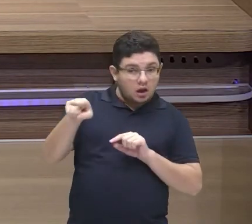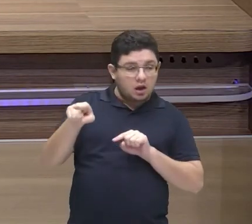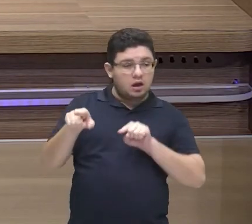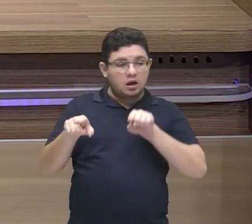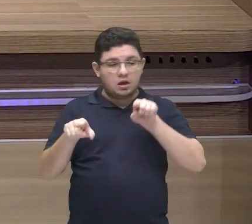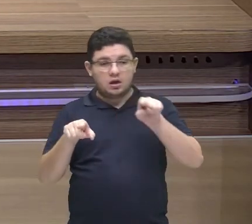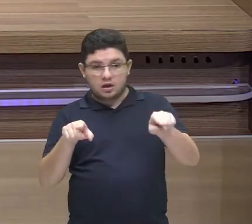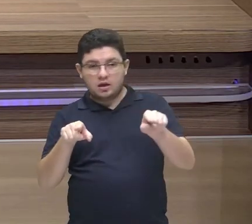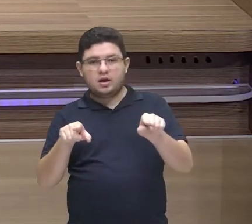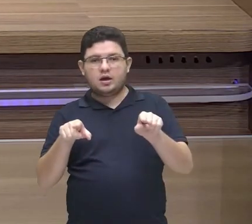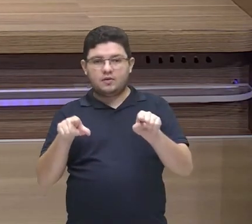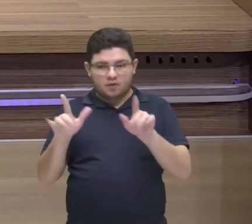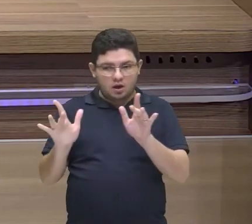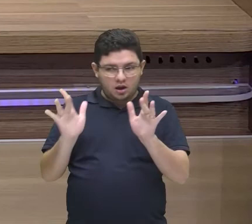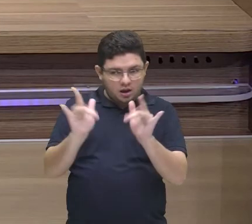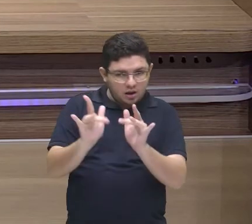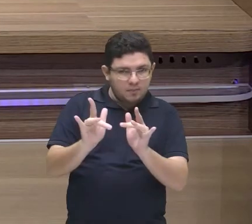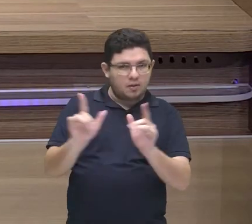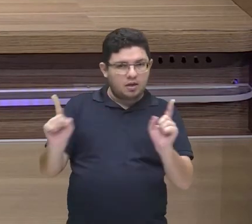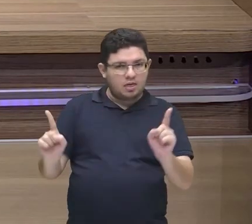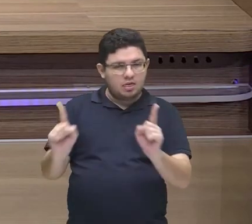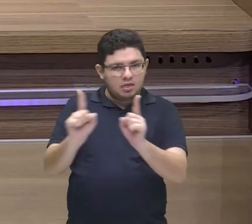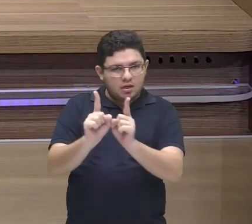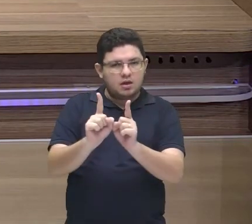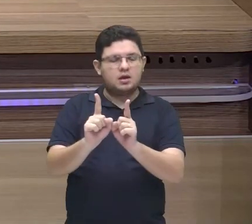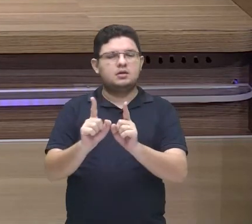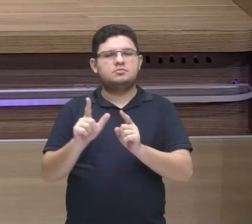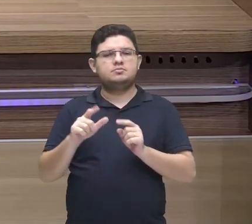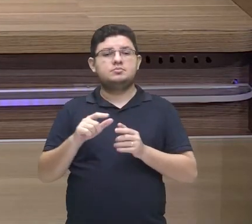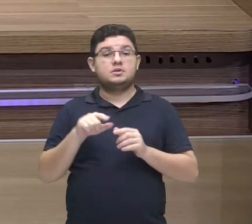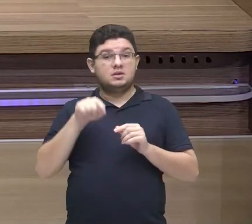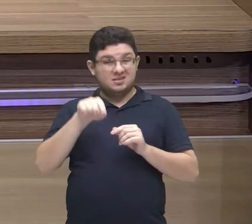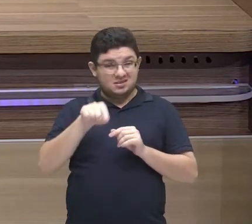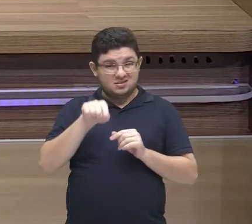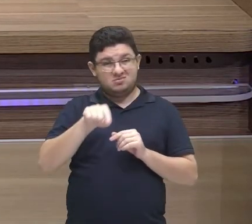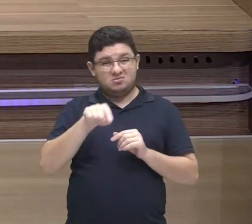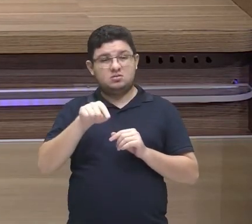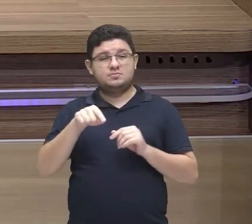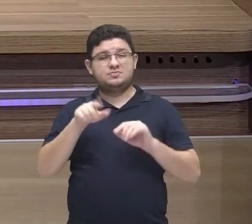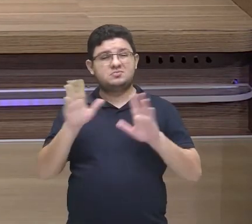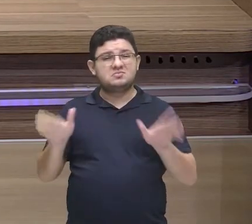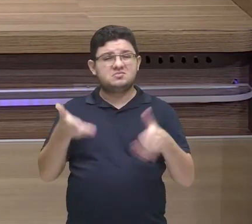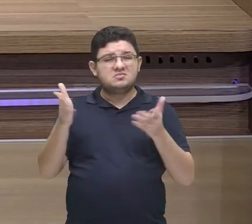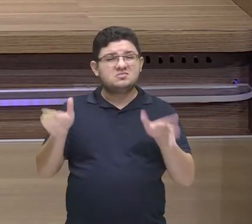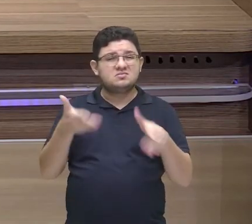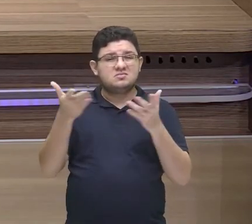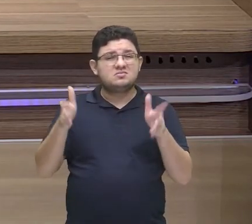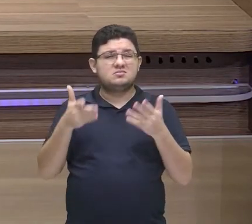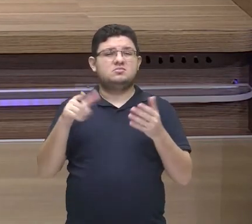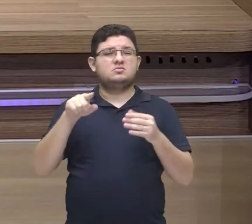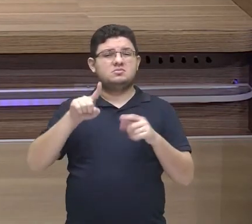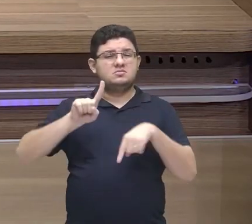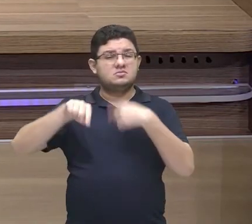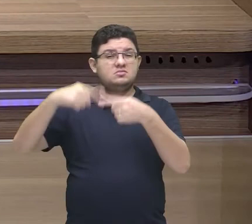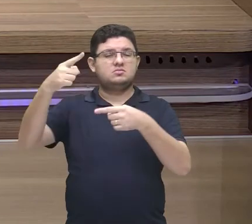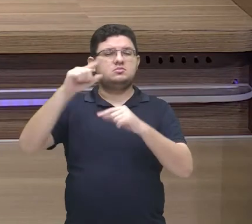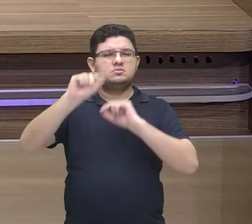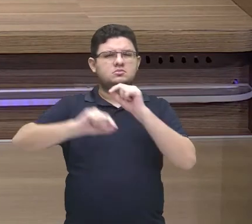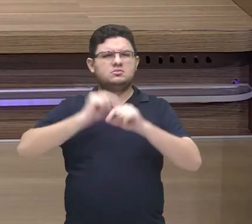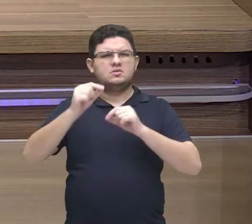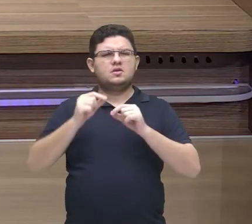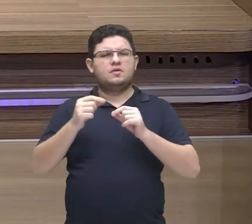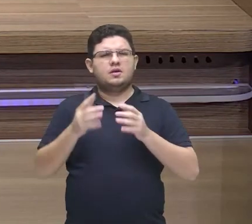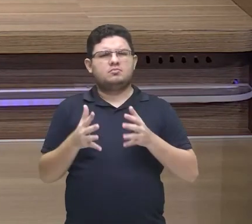com a Mariazinha lá, é o namoradinho dela, sabe? E isso torna um estímulo desnecessário que vai chegar lá na frente, vai ter uma repercussão emocional